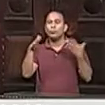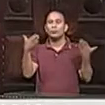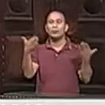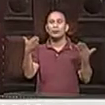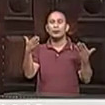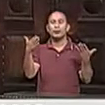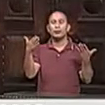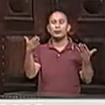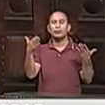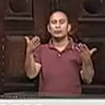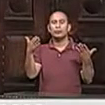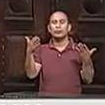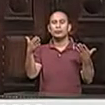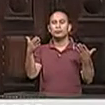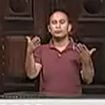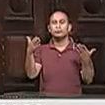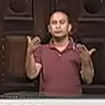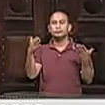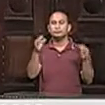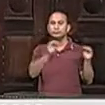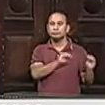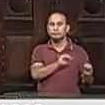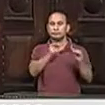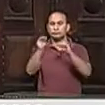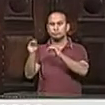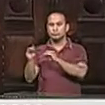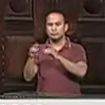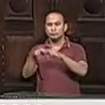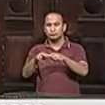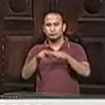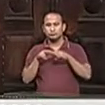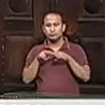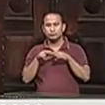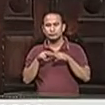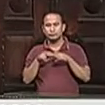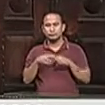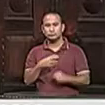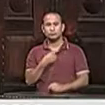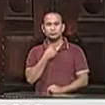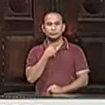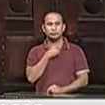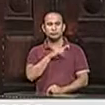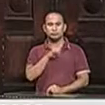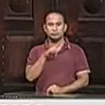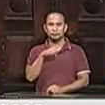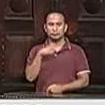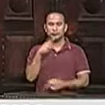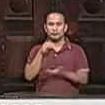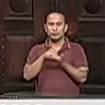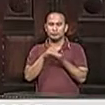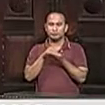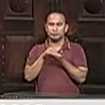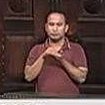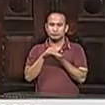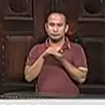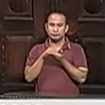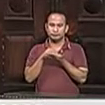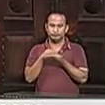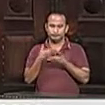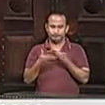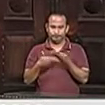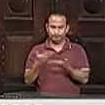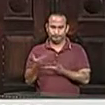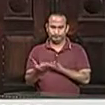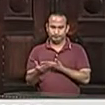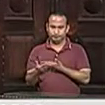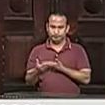ser o desdobramento para que essa população não fique sem atendimento. E a